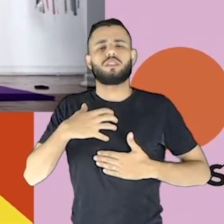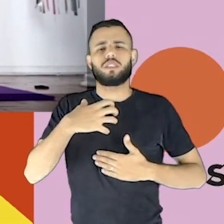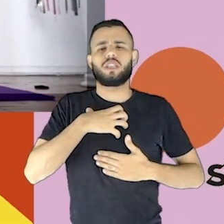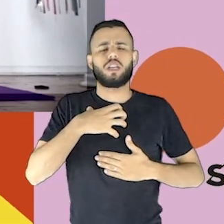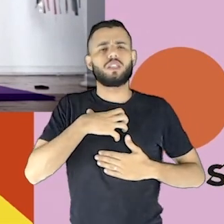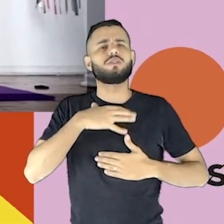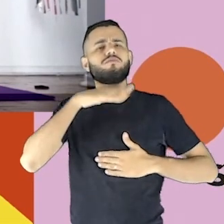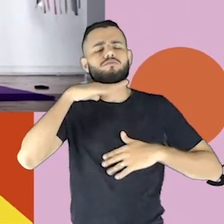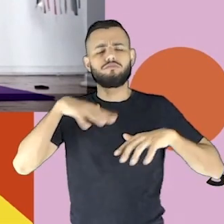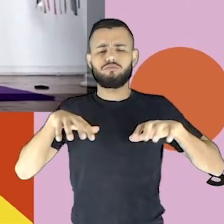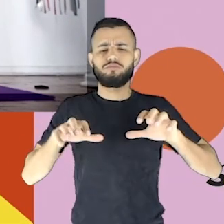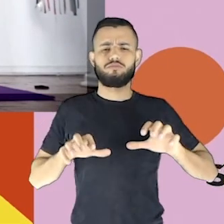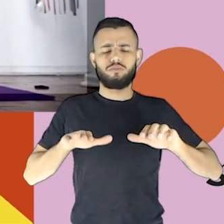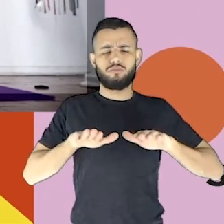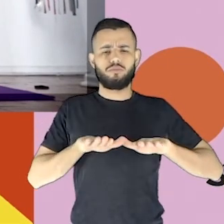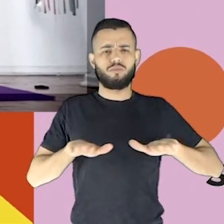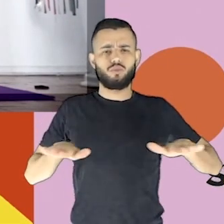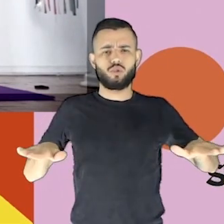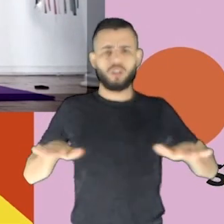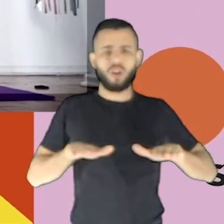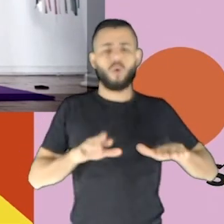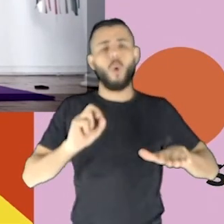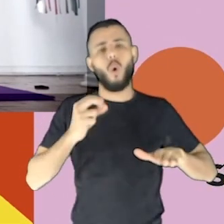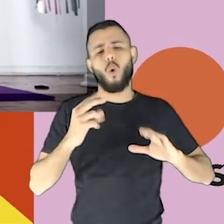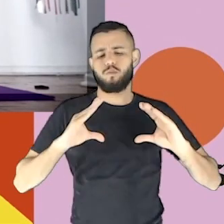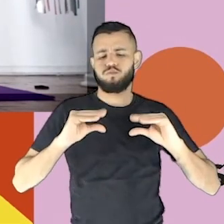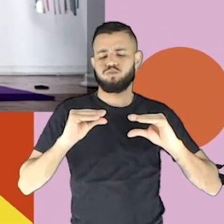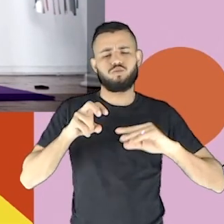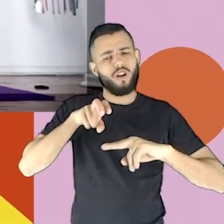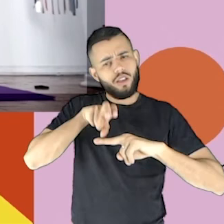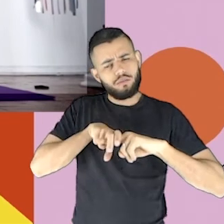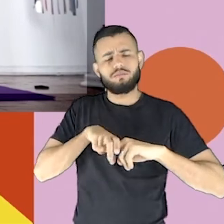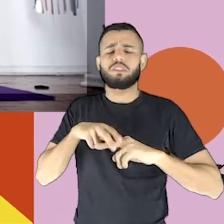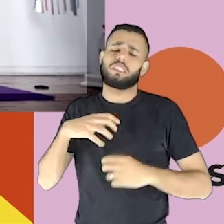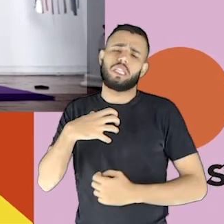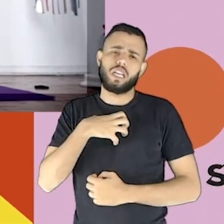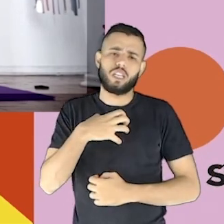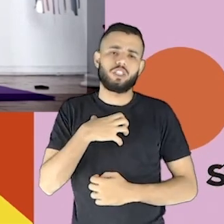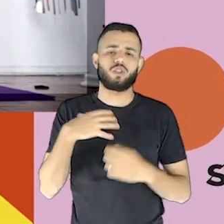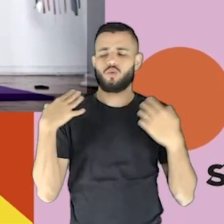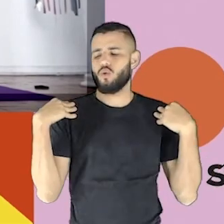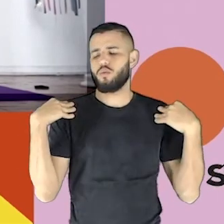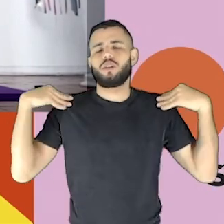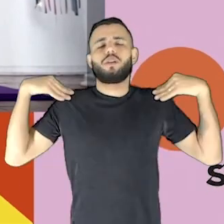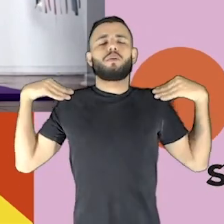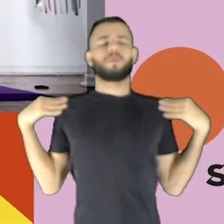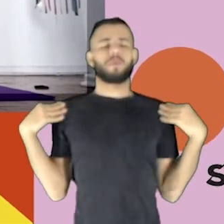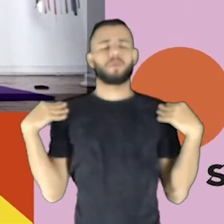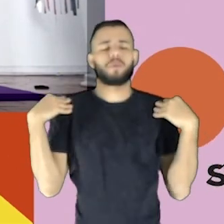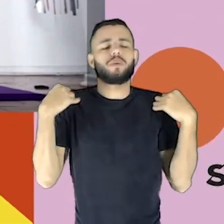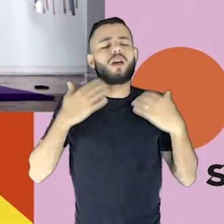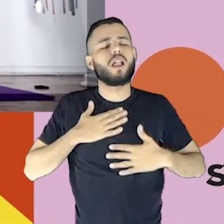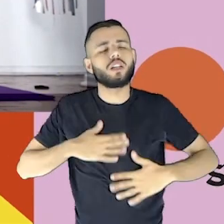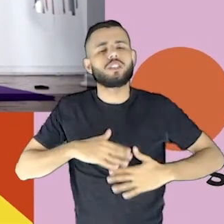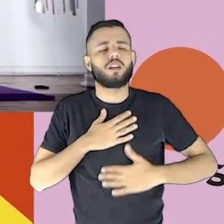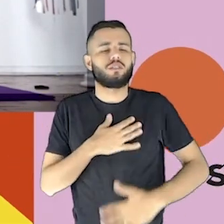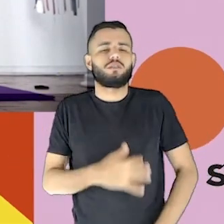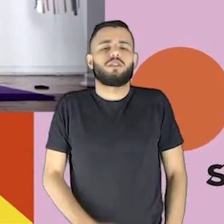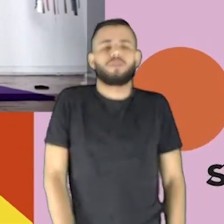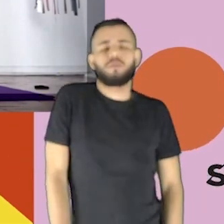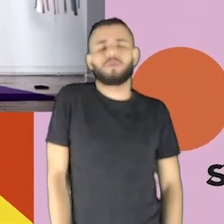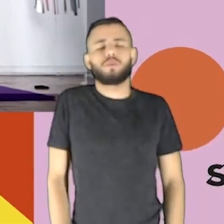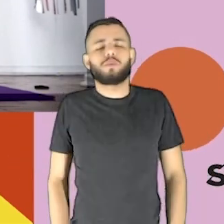se você estiver no chão, se você estiver sentado numa almofada, sente uma almofada. Sente seus ombros relaxados, os seus braços relaxados, as mãos em cima